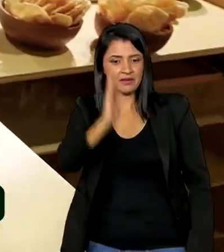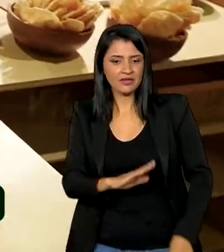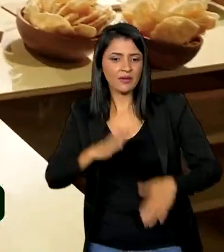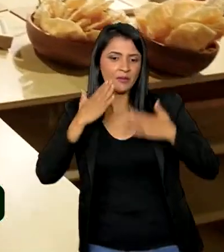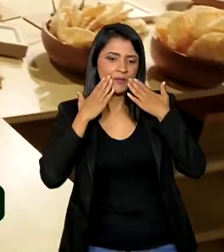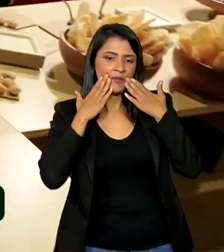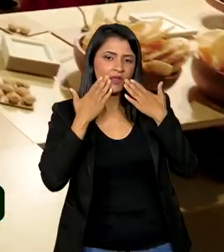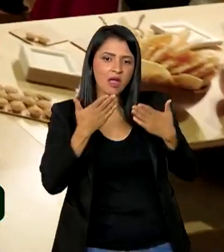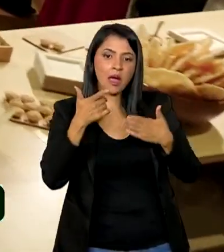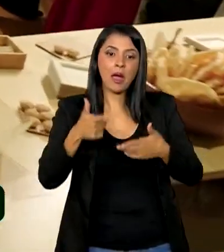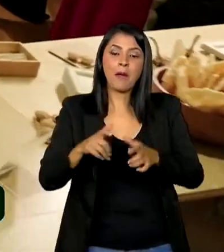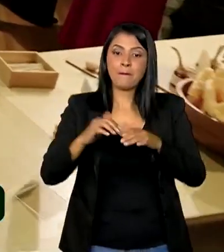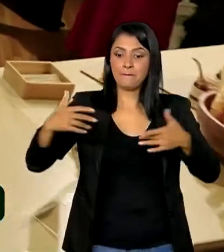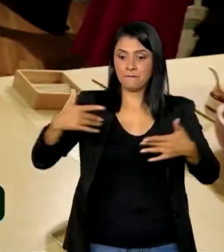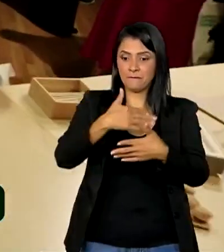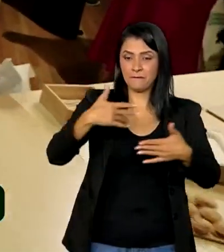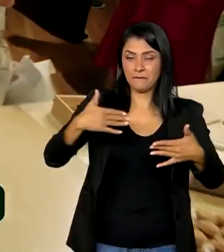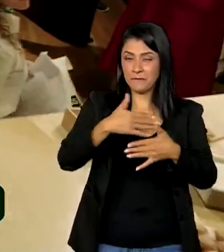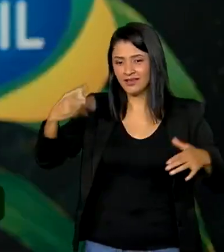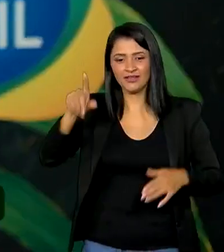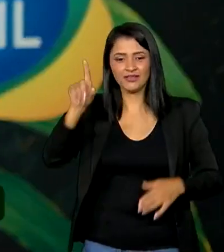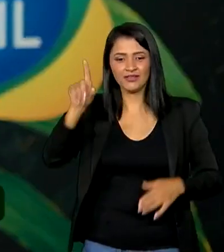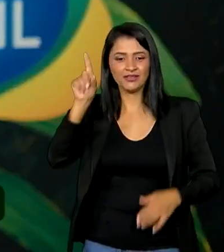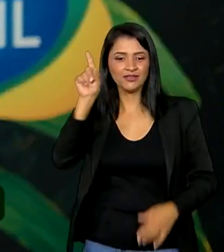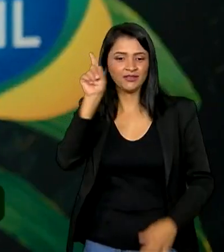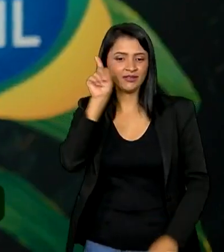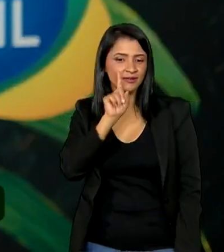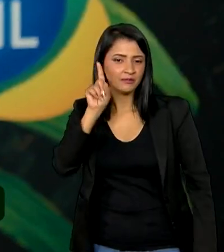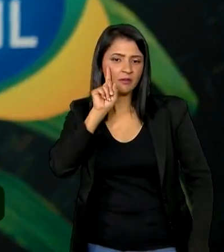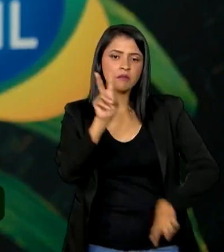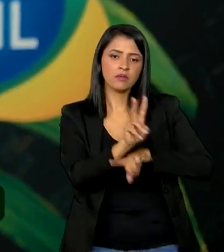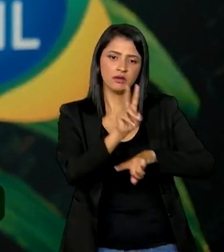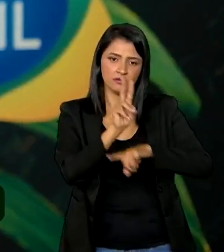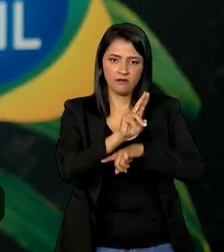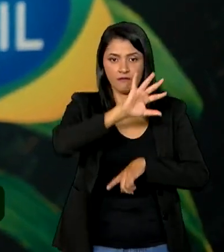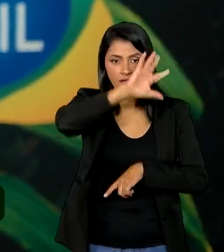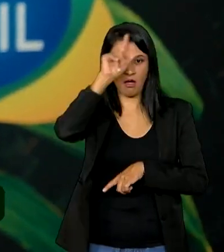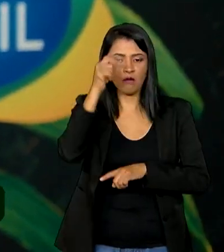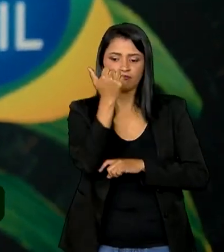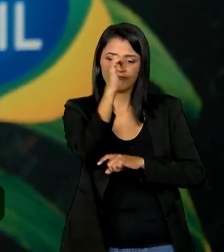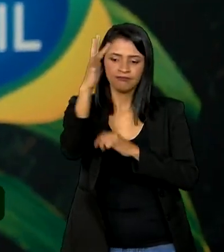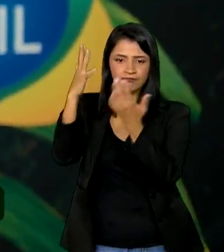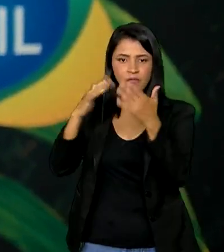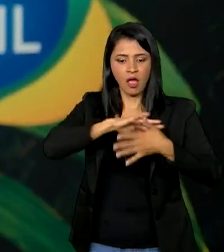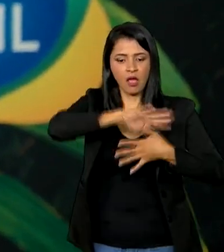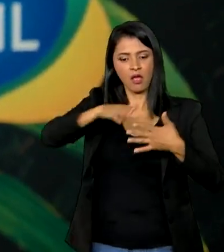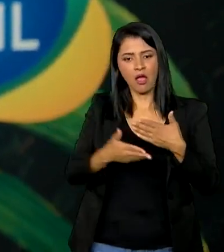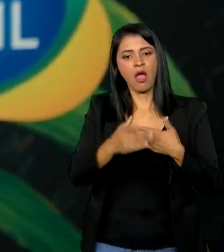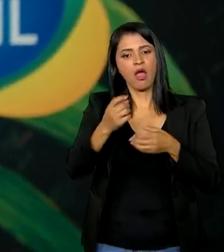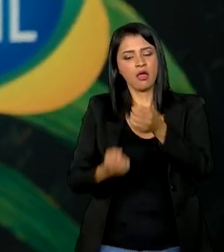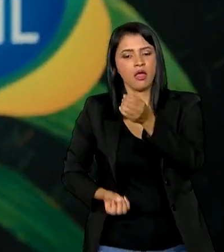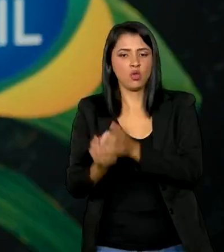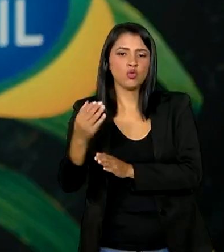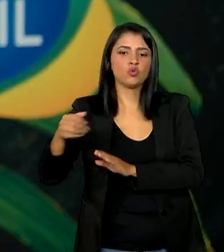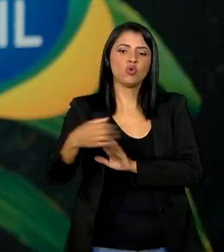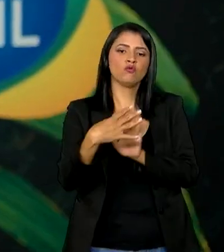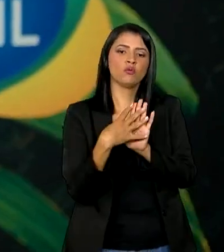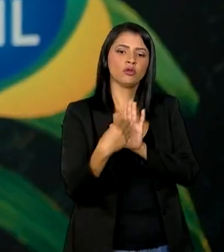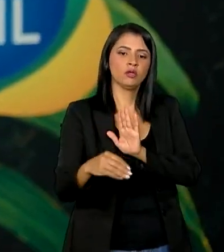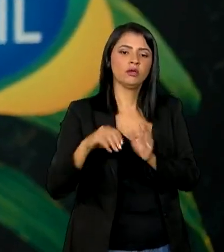temos. Vamos voltar a falar de Nova York, porque uma galeria convida turistas a mergulharem na